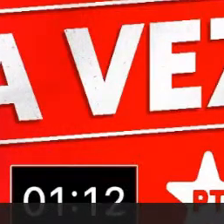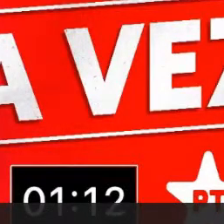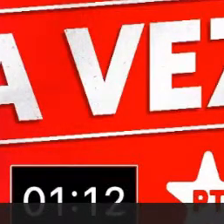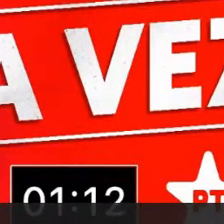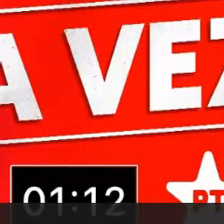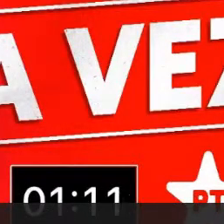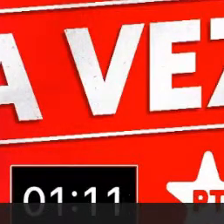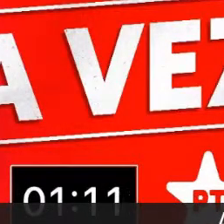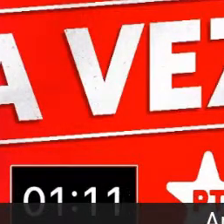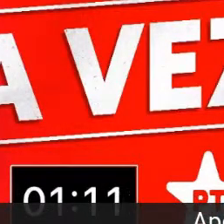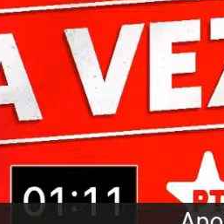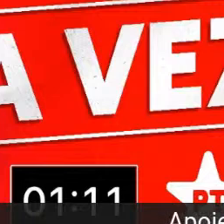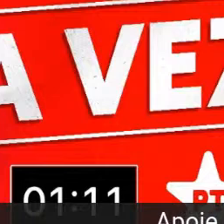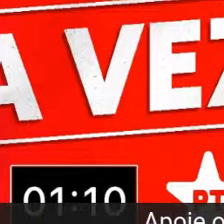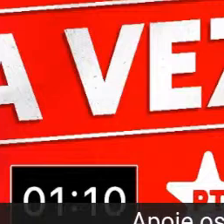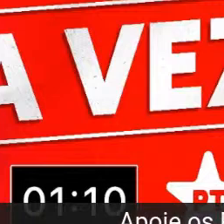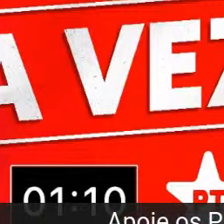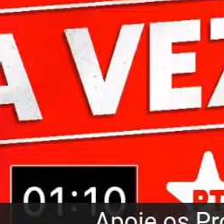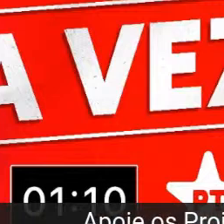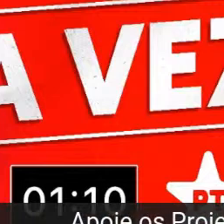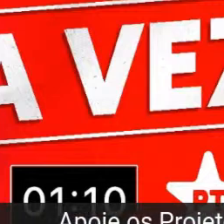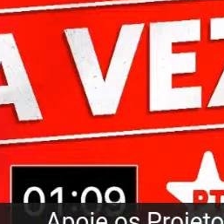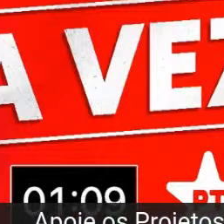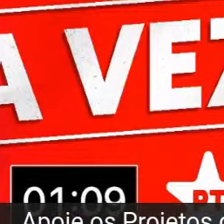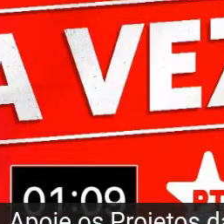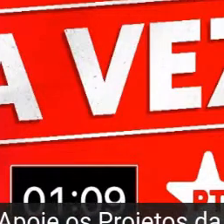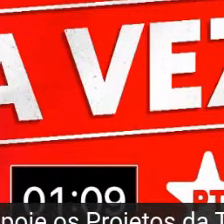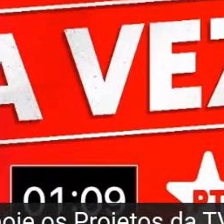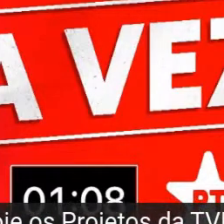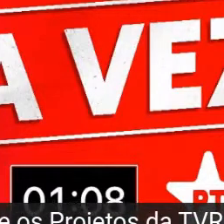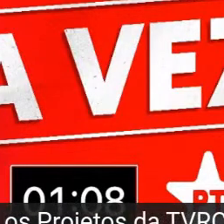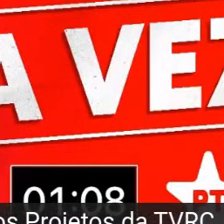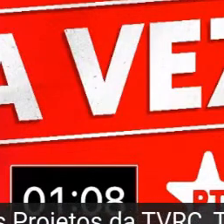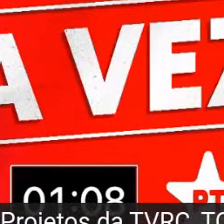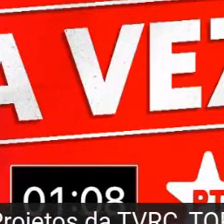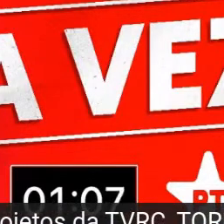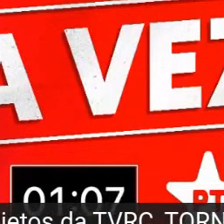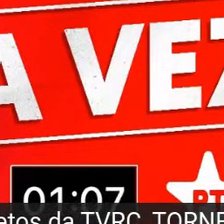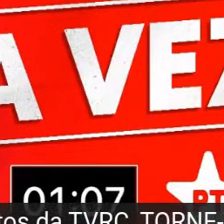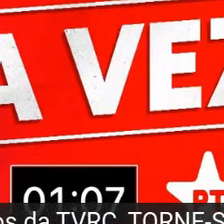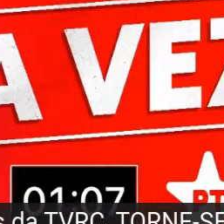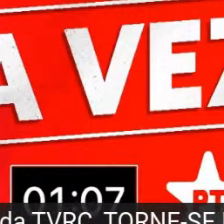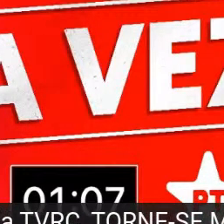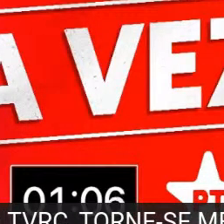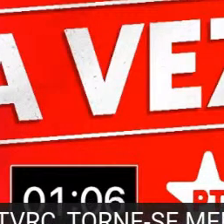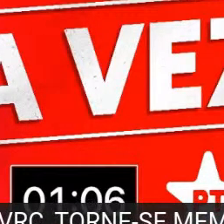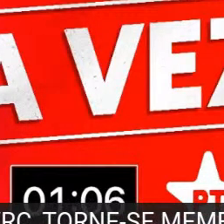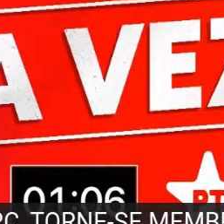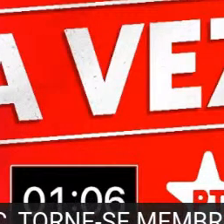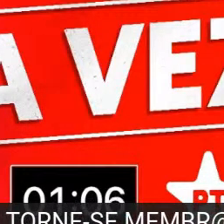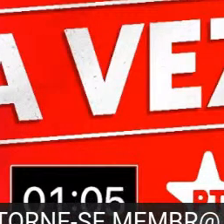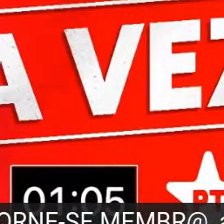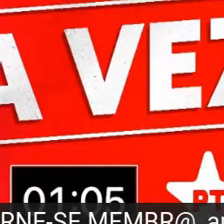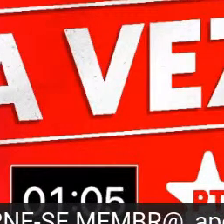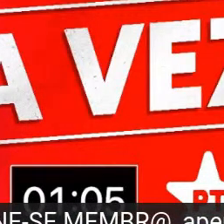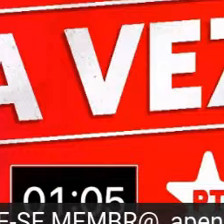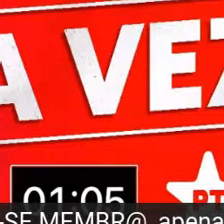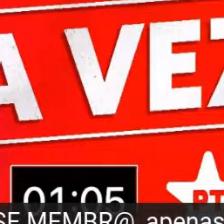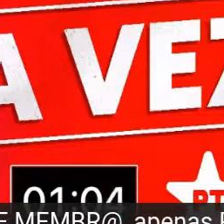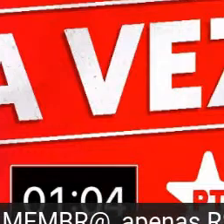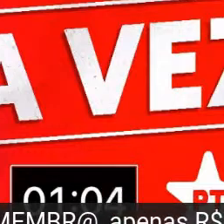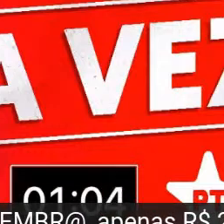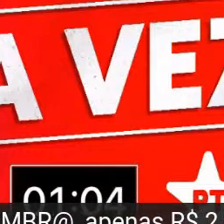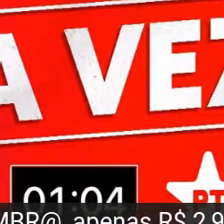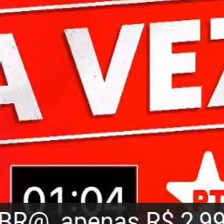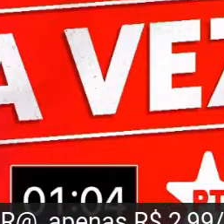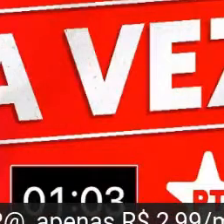Eu tô aqui deitado, fui dar um cochilinha pra pôr no sonho e volta de Lula já. Eita, ansiedade da porra. Não, quando eu tava vendo a maquininha, quando eu apertei o